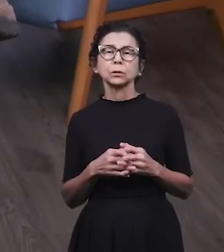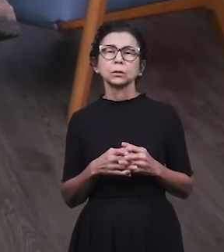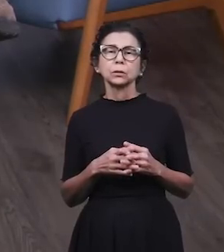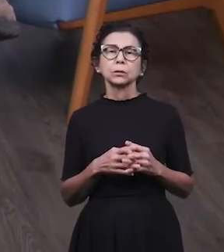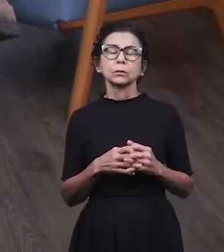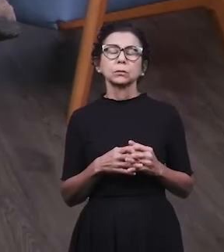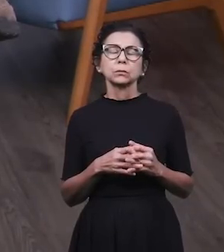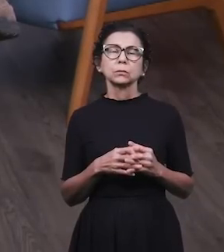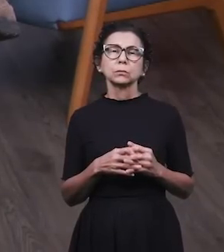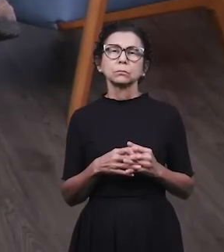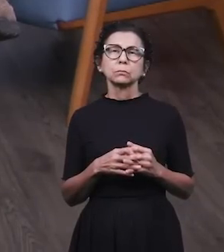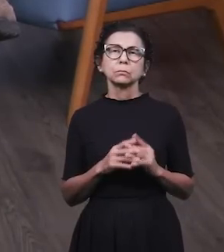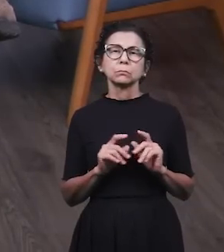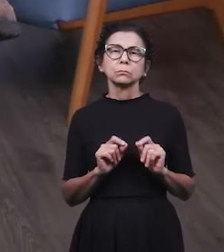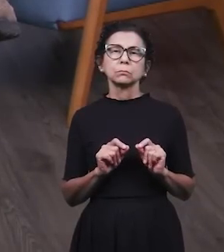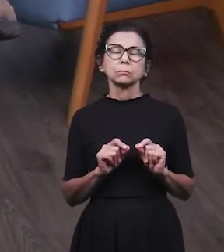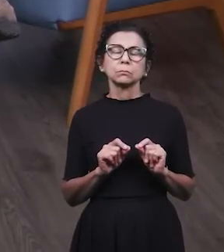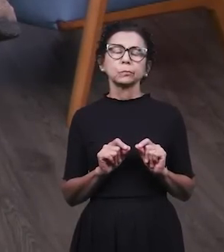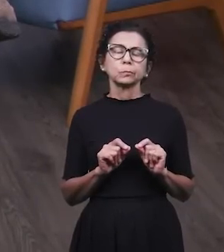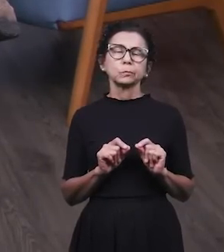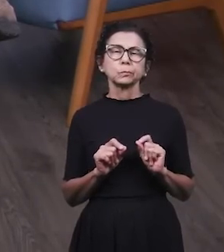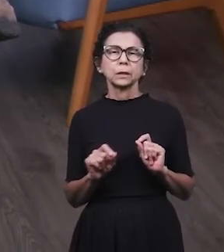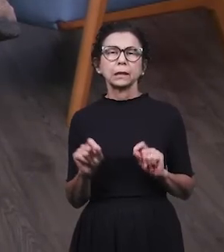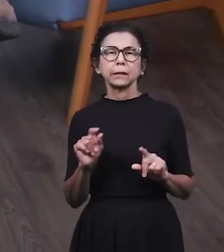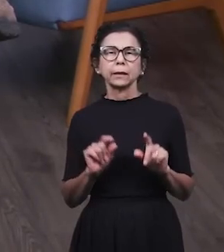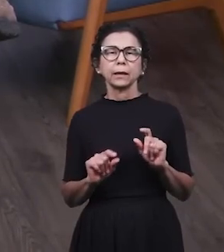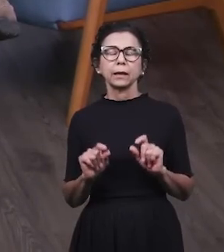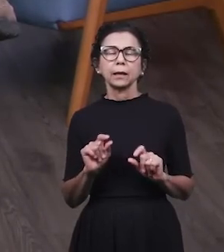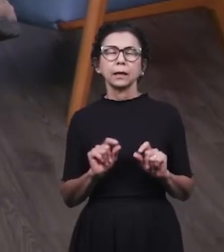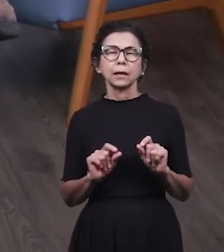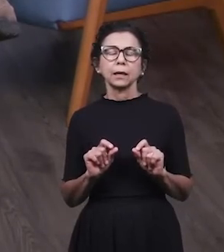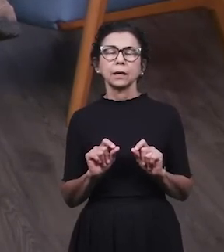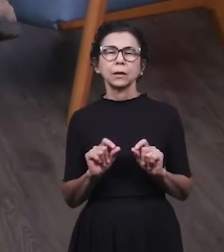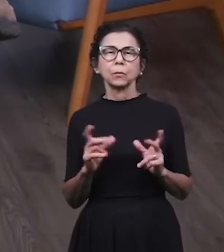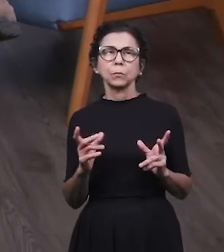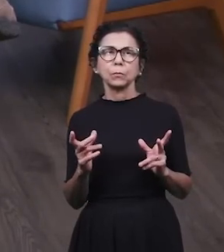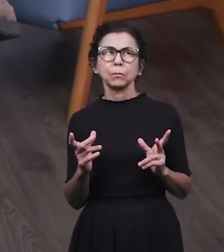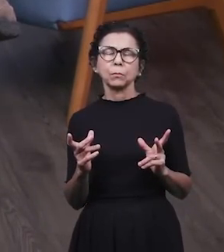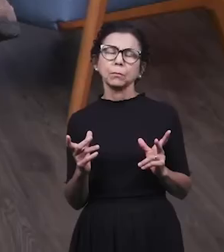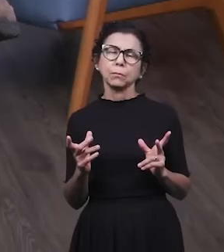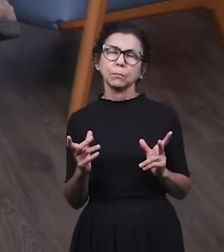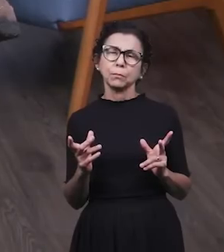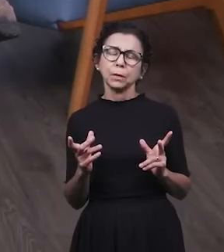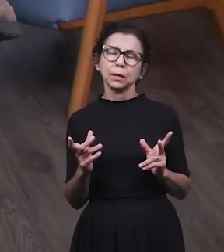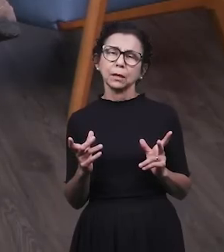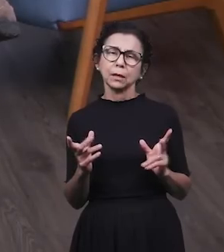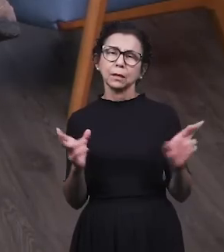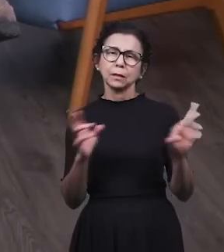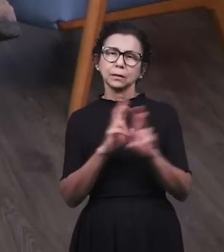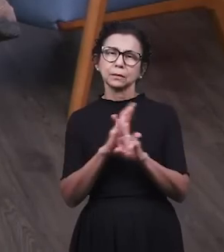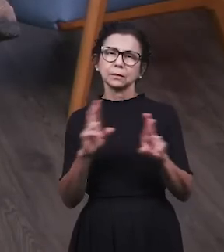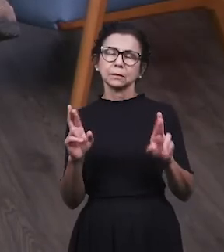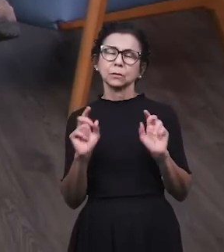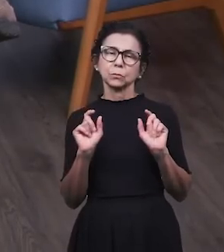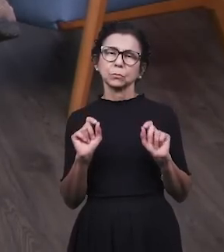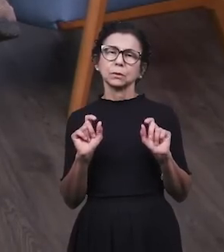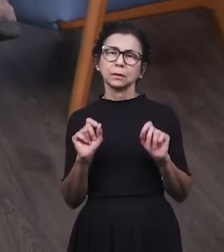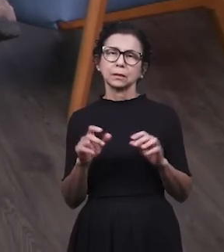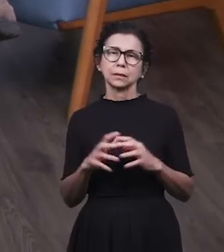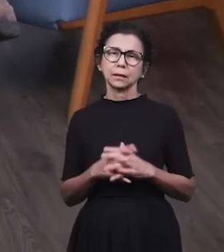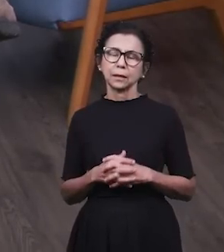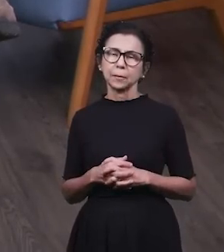é a associação, ou seja, a compreensão do livro a partir do seu